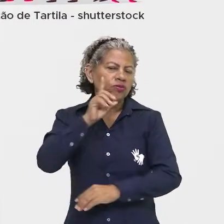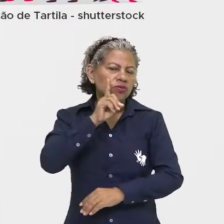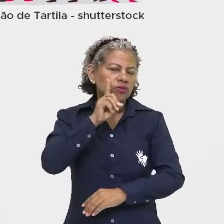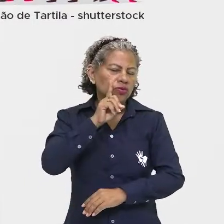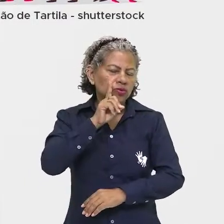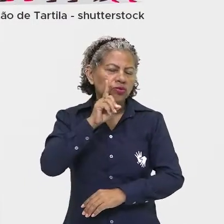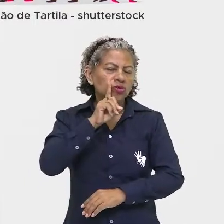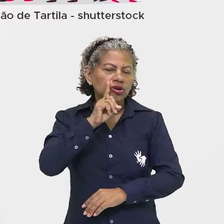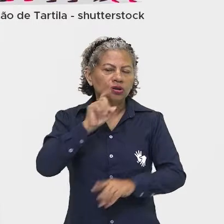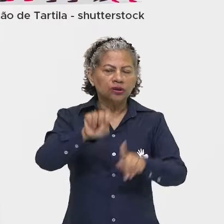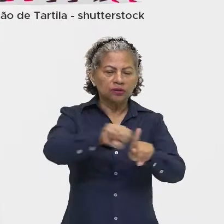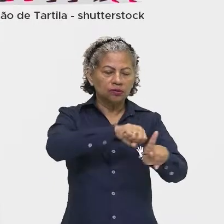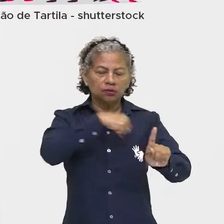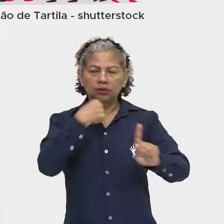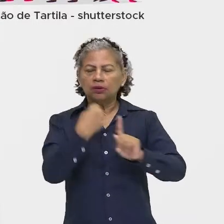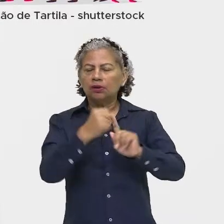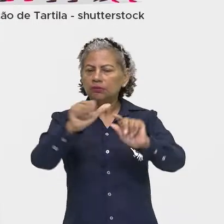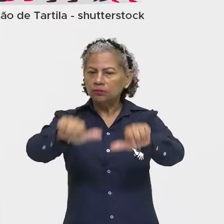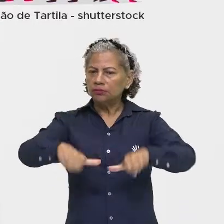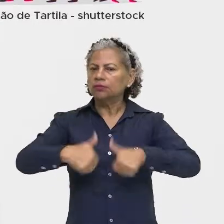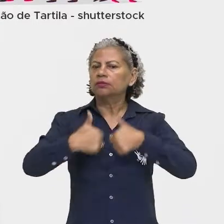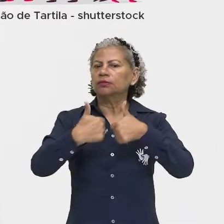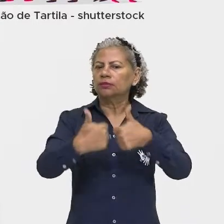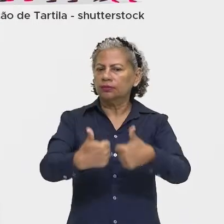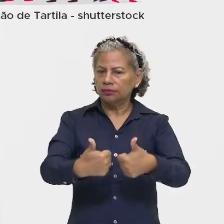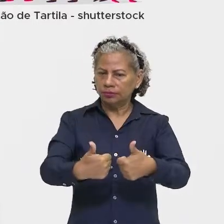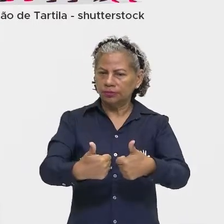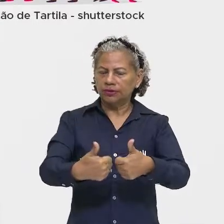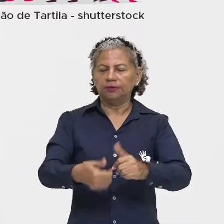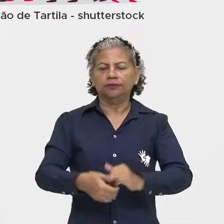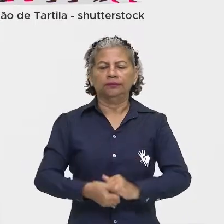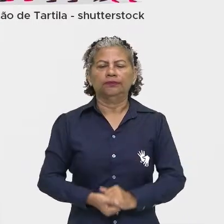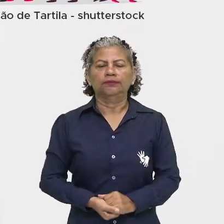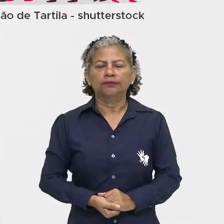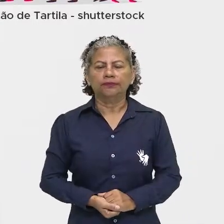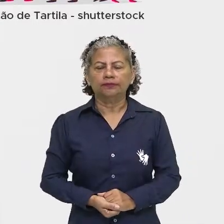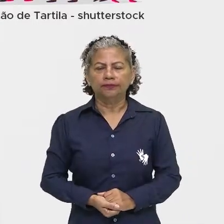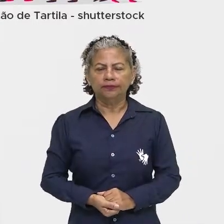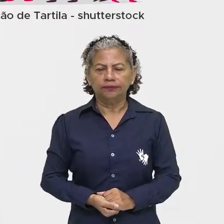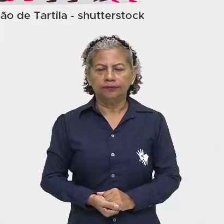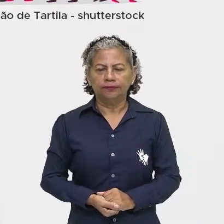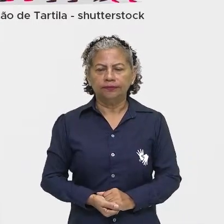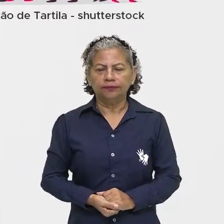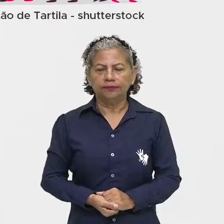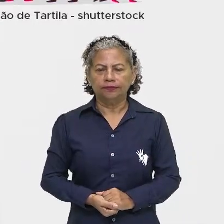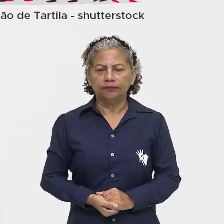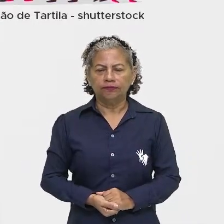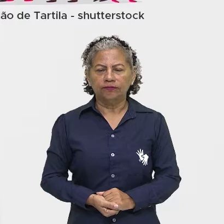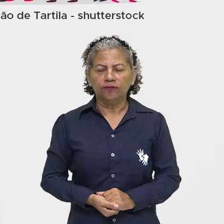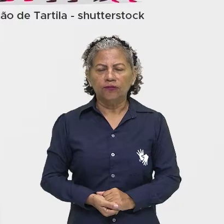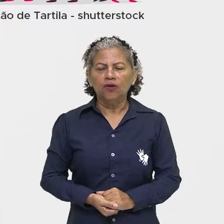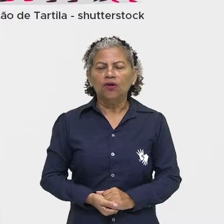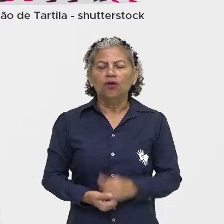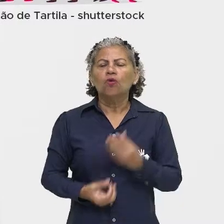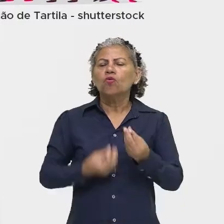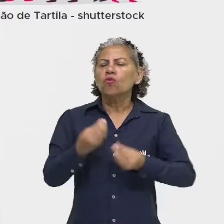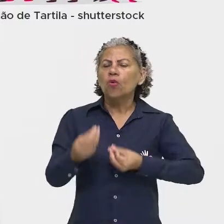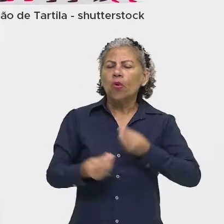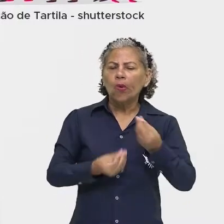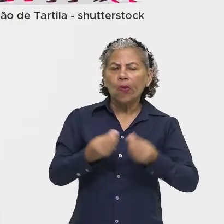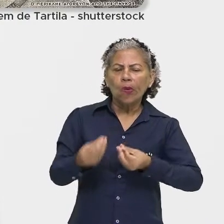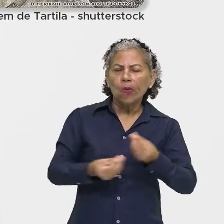mais a sociedade se torne melhor, tá? Então, vamos ver como é cidadão